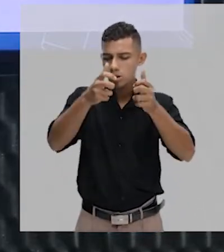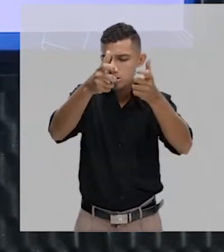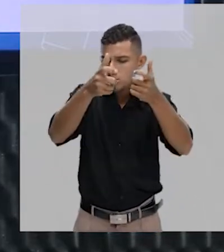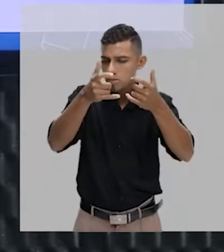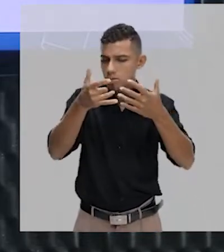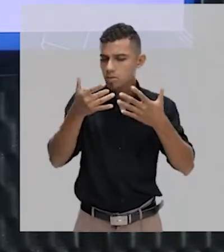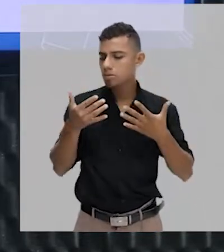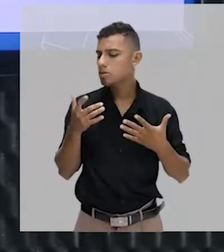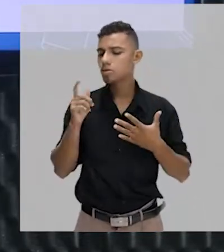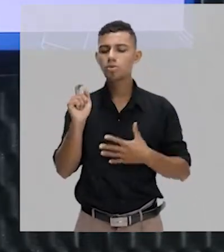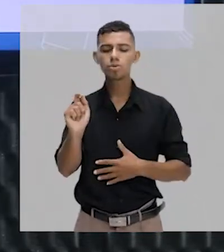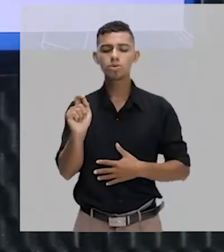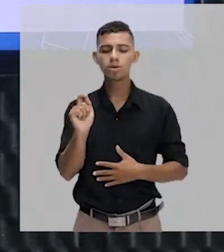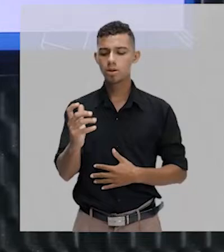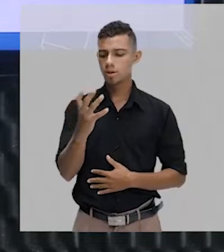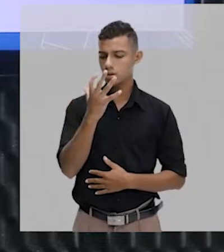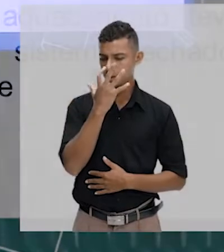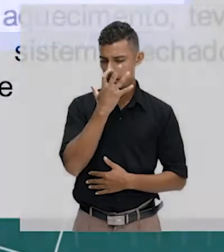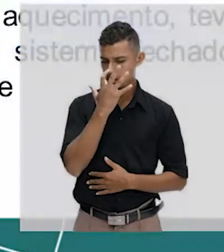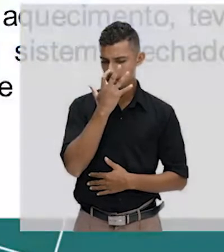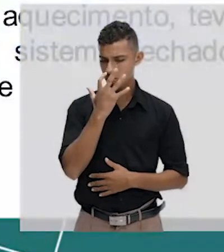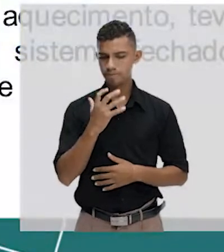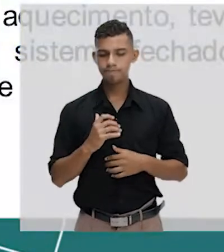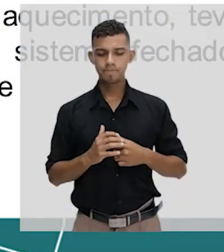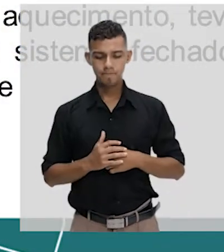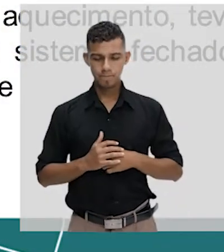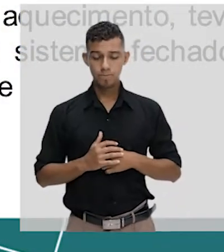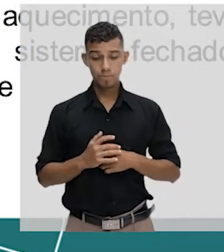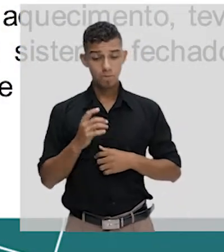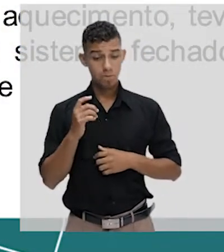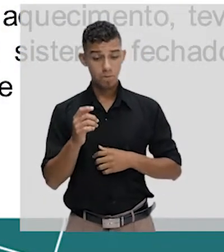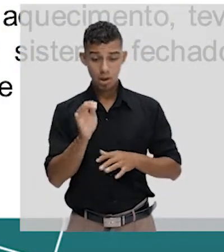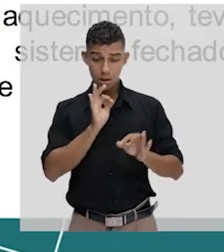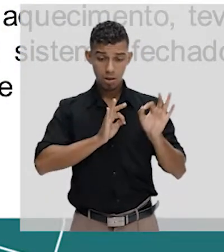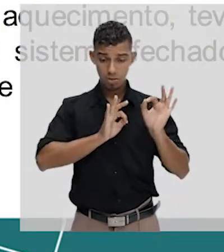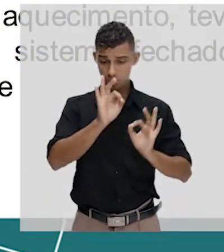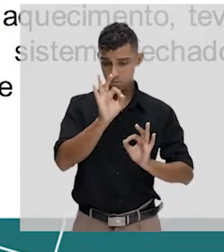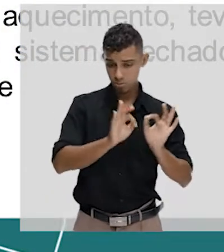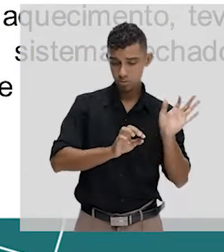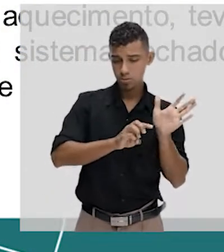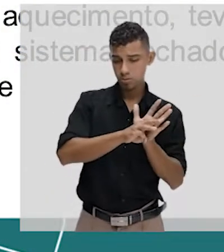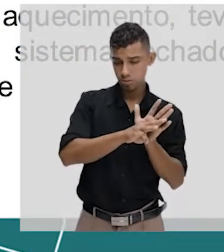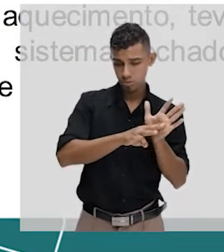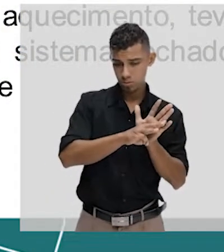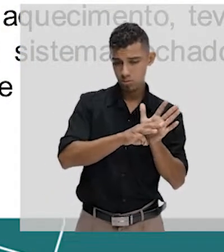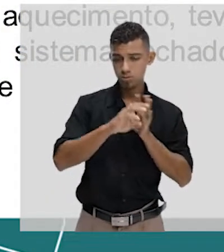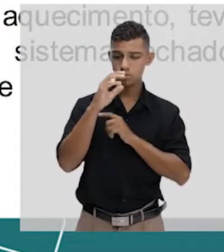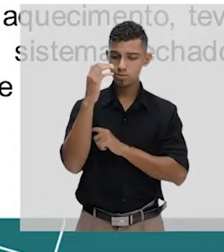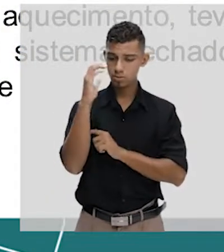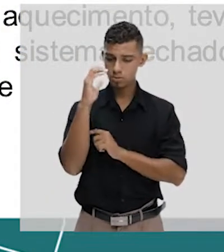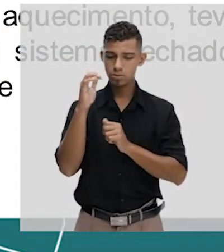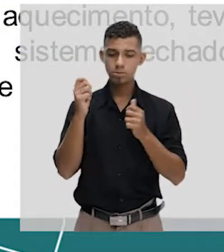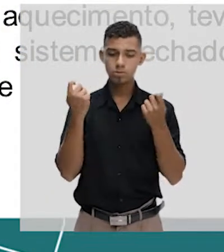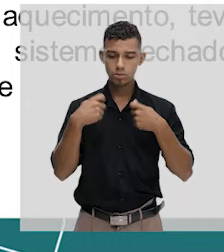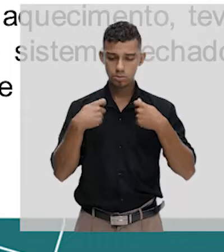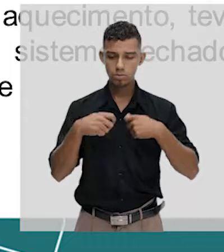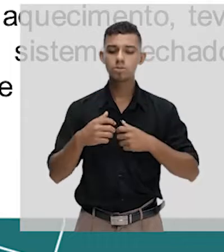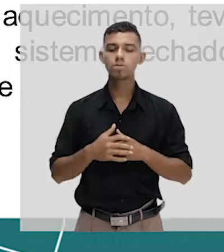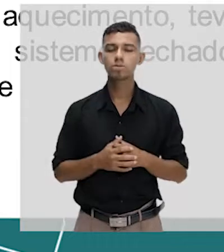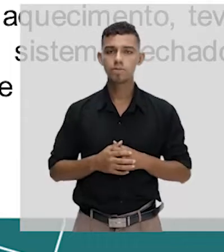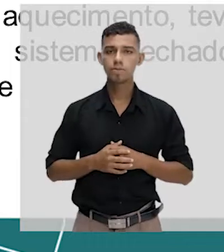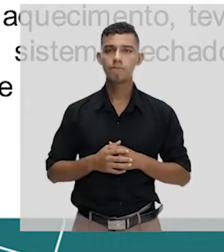o que estava sendo observado. Isso é um pouco do método científico, tá certo?